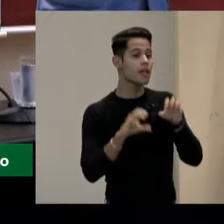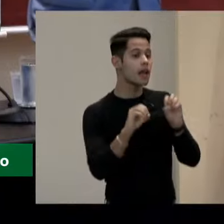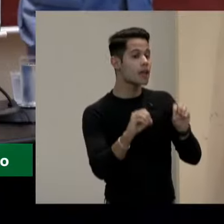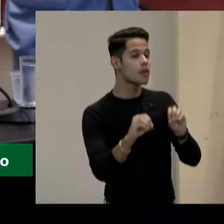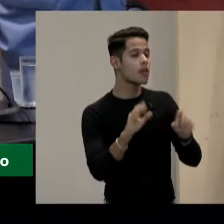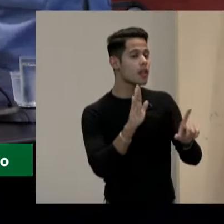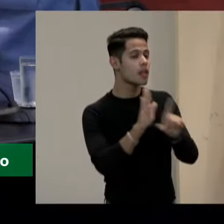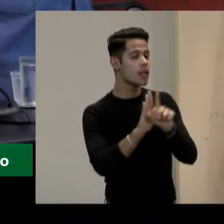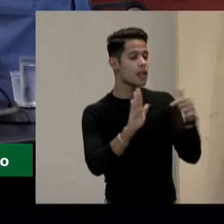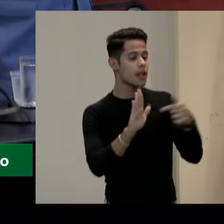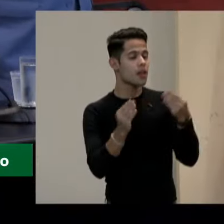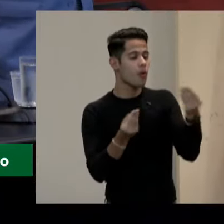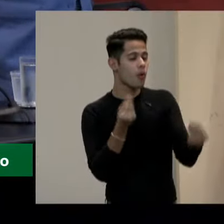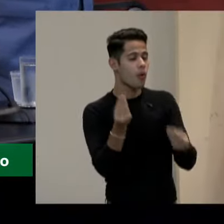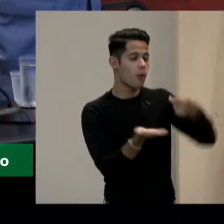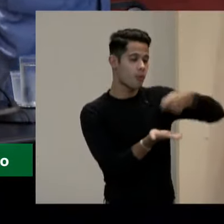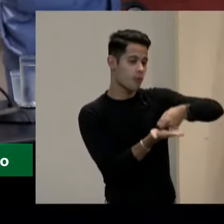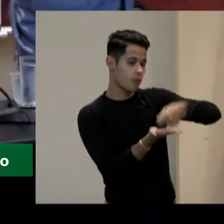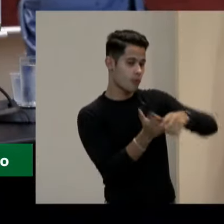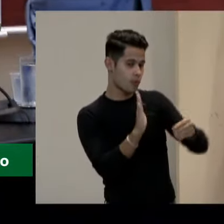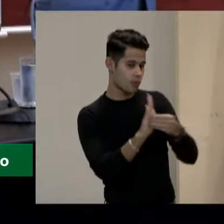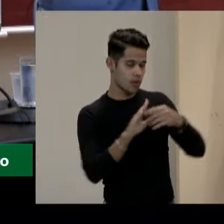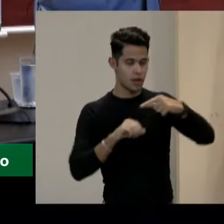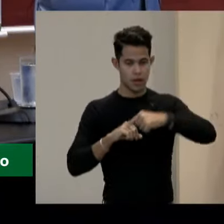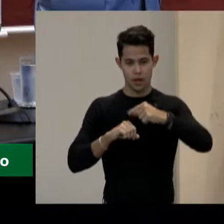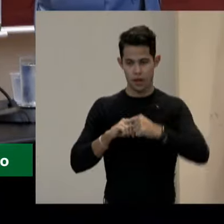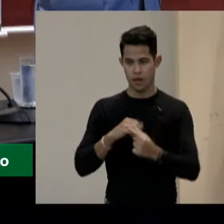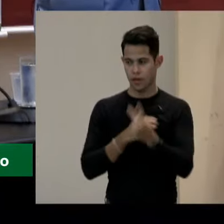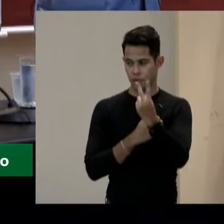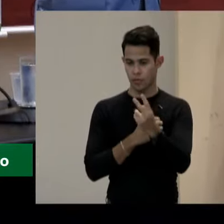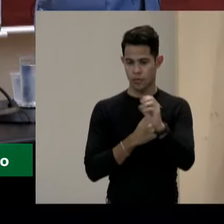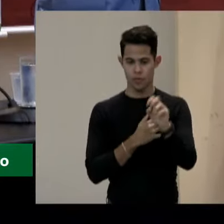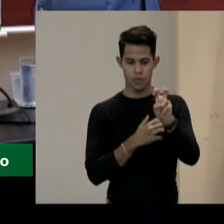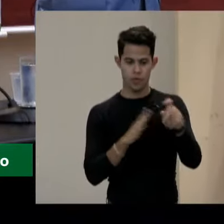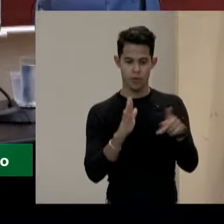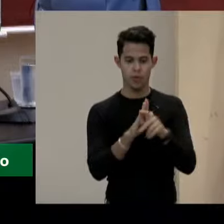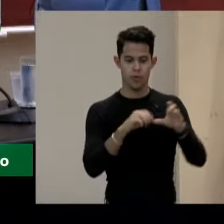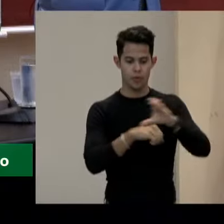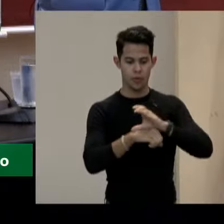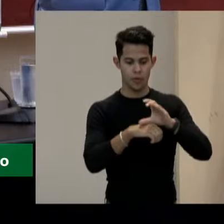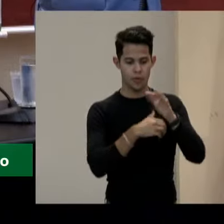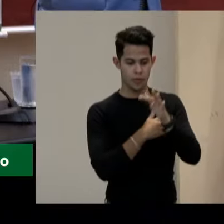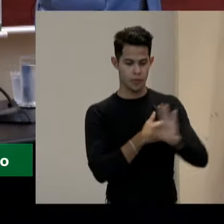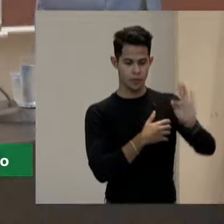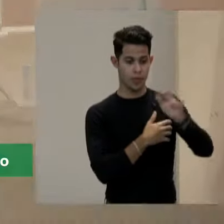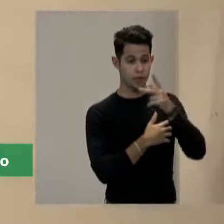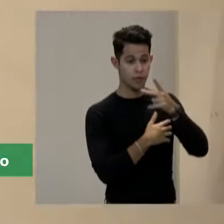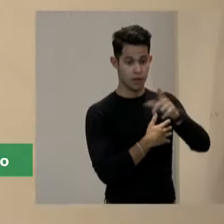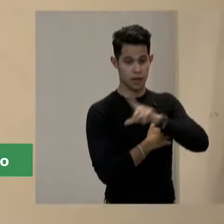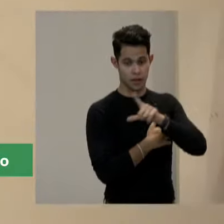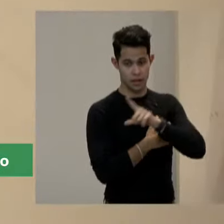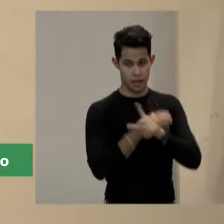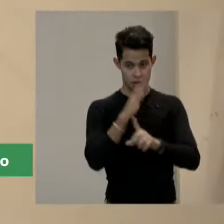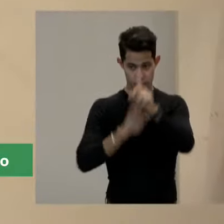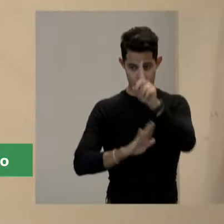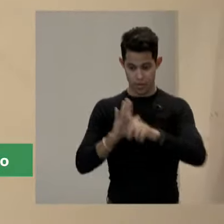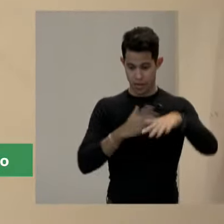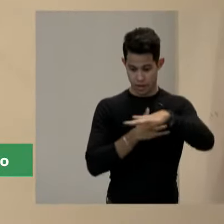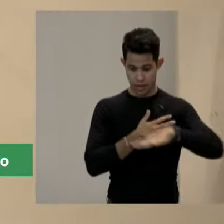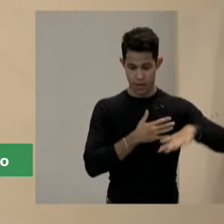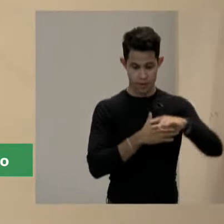sobre a questão da obrigatoriedade? Lá no artigo 205 da Constituição Federal, diz que a educação é um direito de todos e um dever